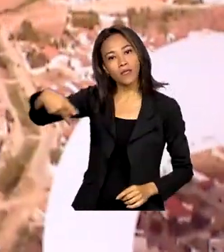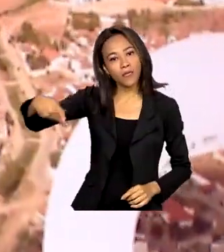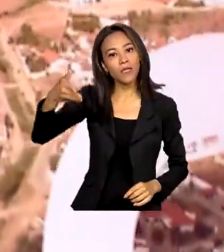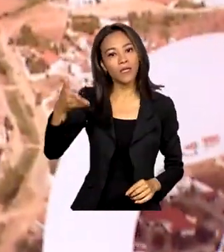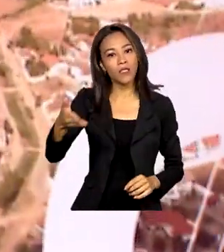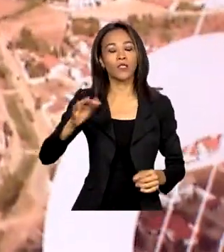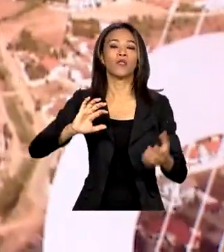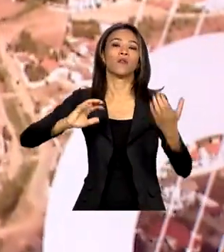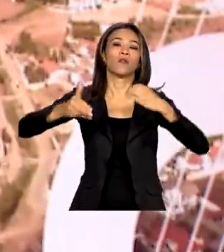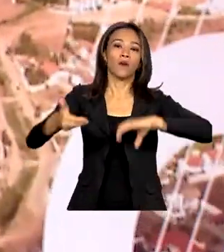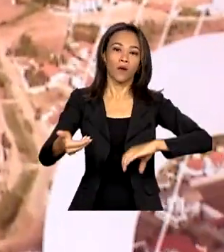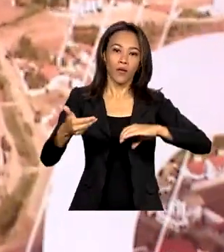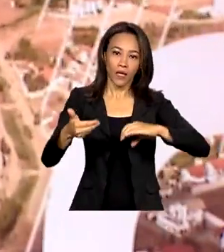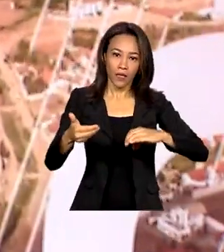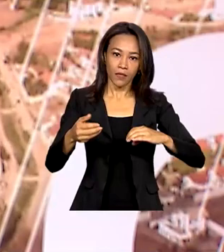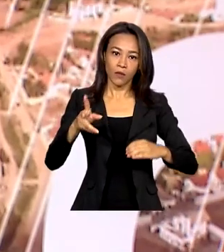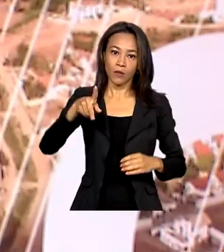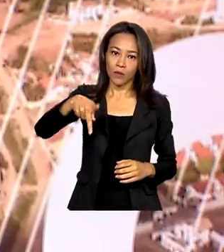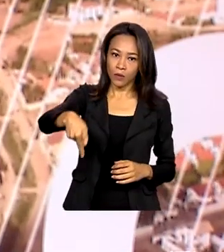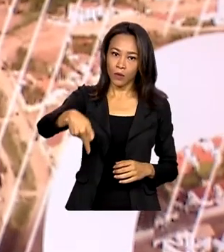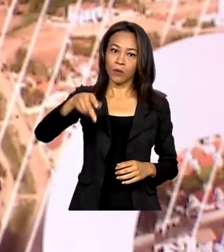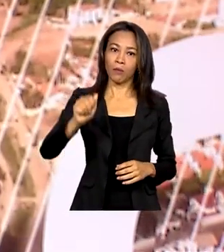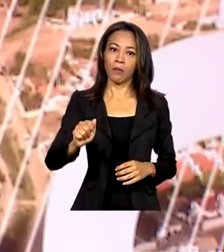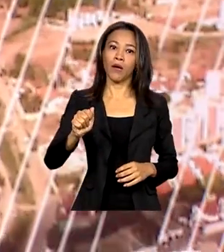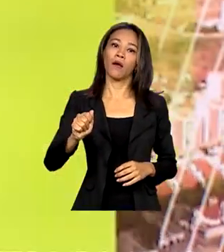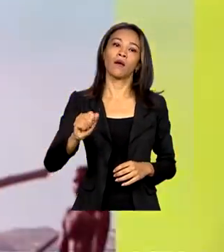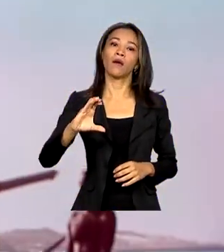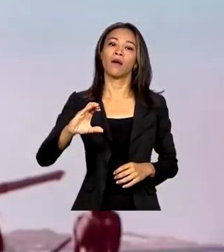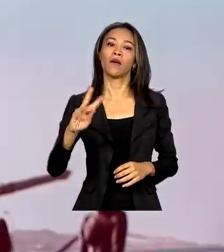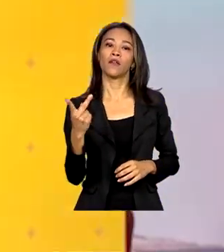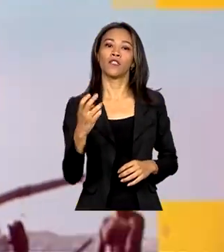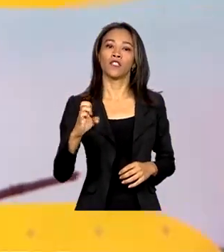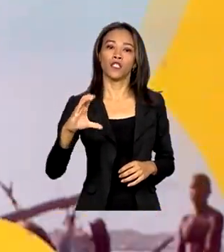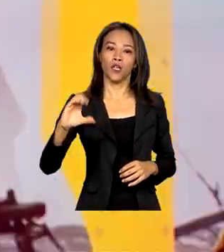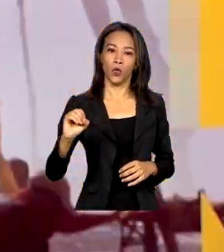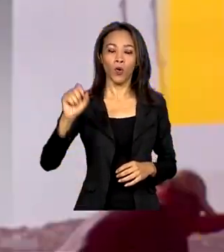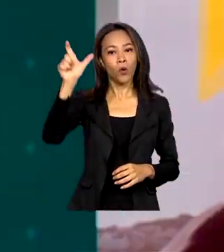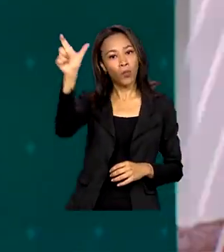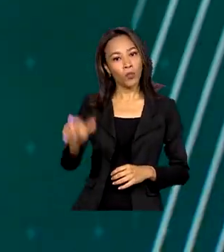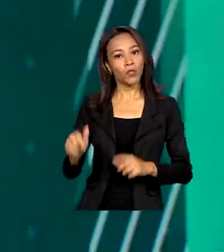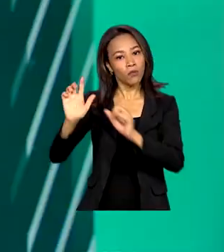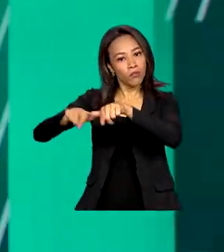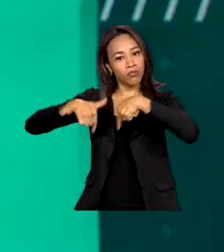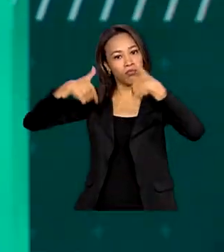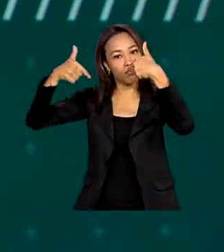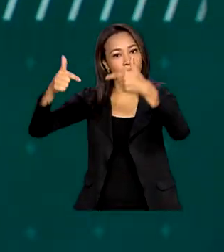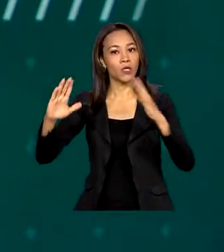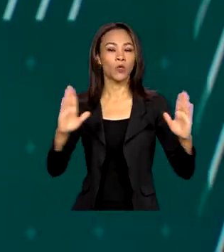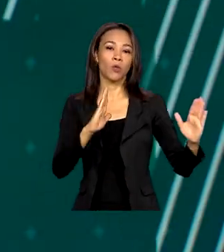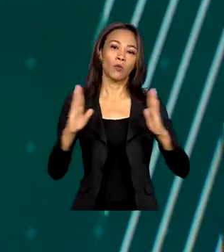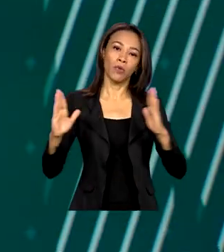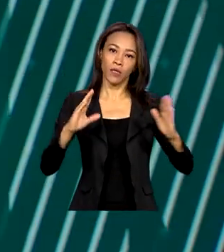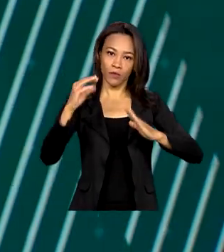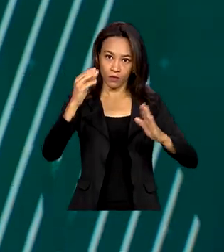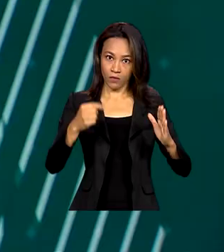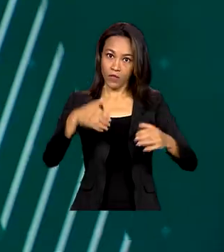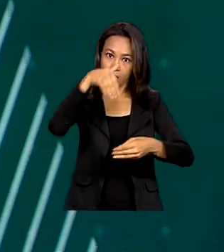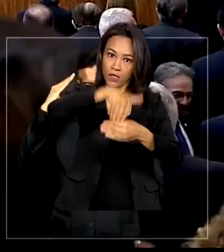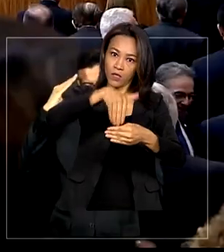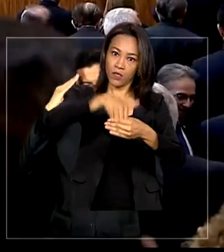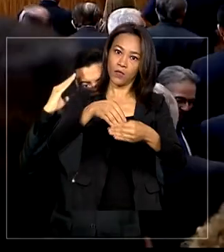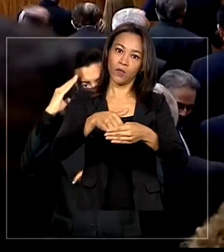Rodrigo Pacheco, com a Ordem ao Mérito Assis Brasil, por sua atuação política durante o período das eleições de